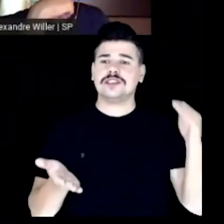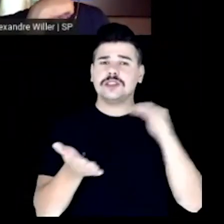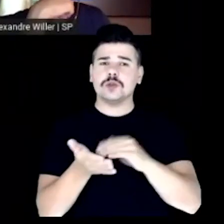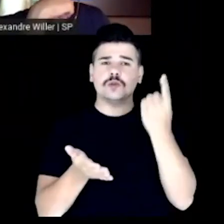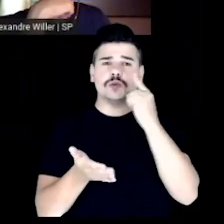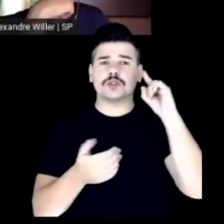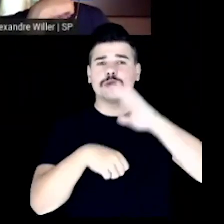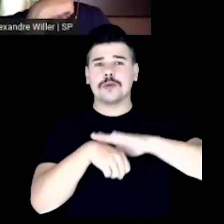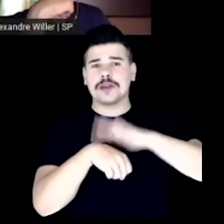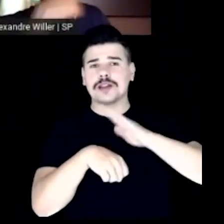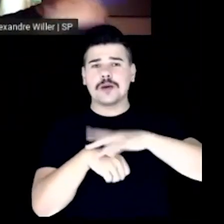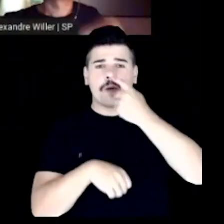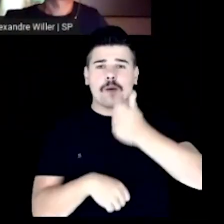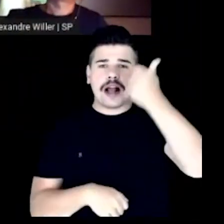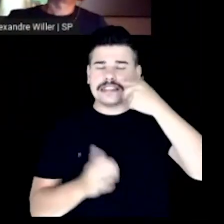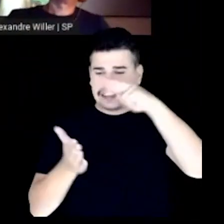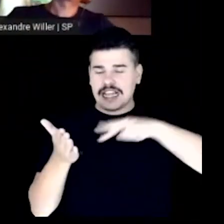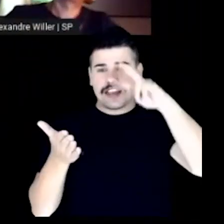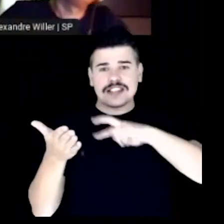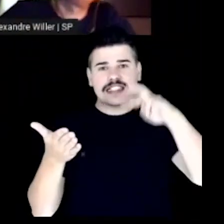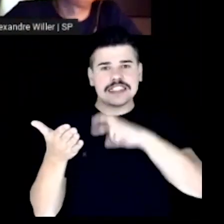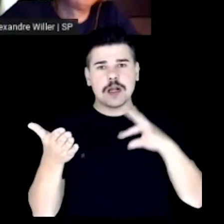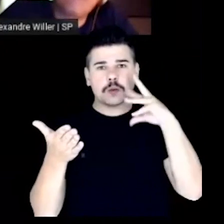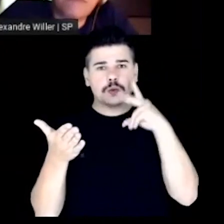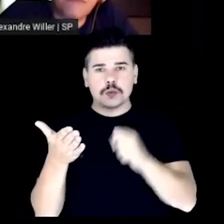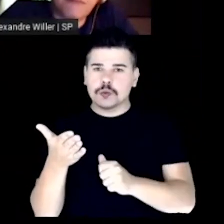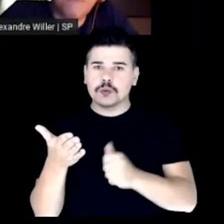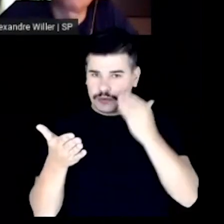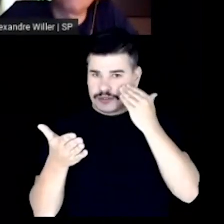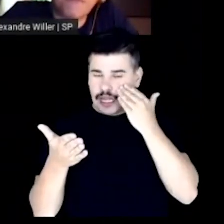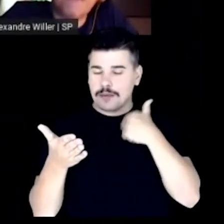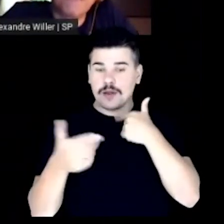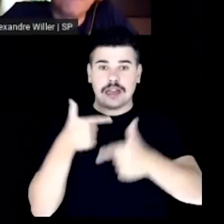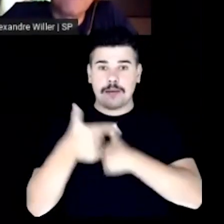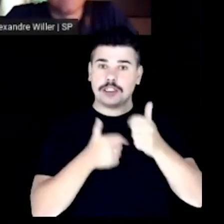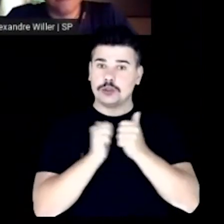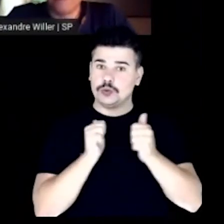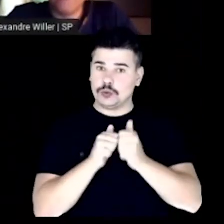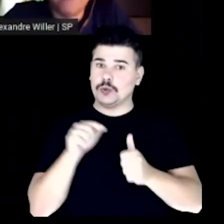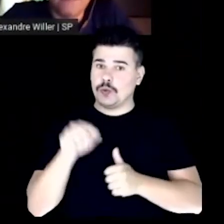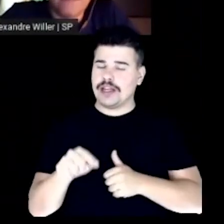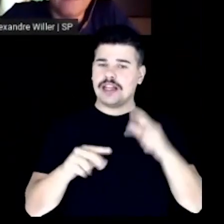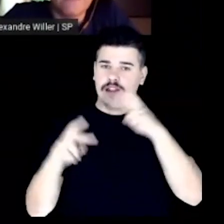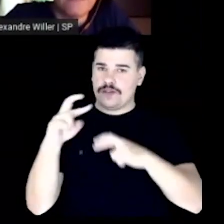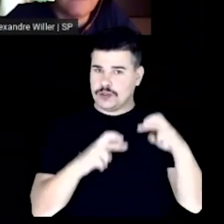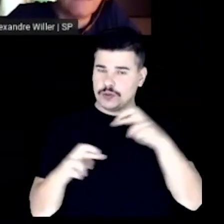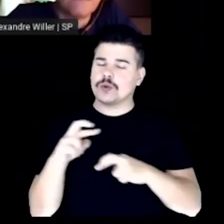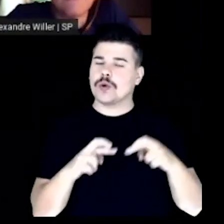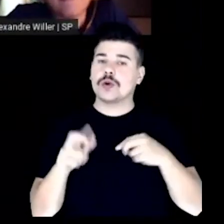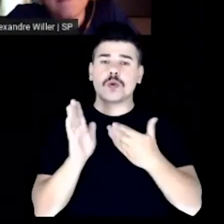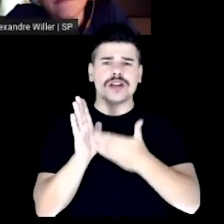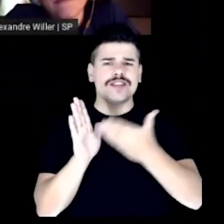aí, até o último momento, quando eu estava assim, já na revisão dele, sabe? Trabalhei muito junto ali